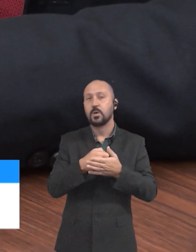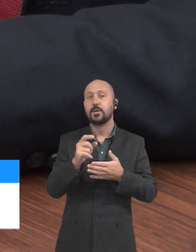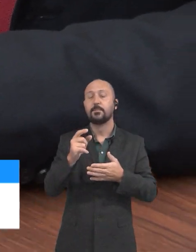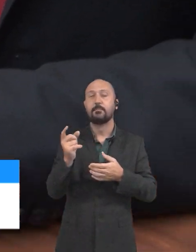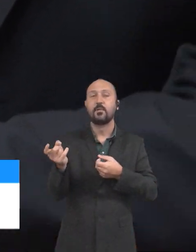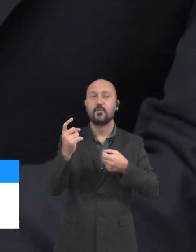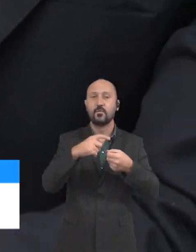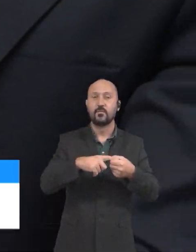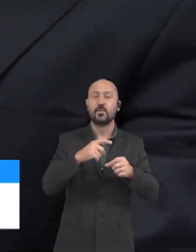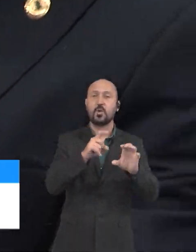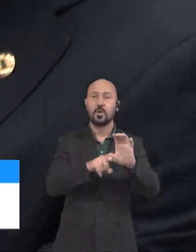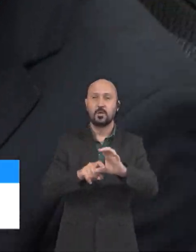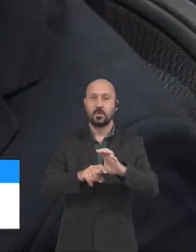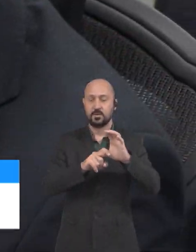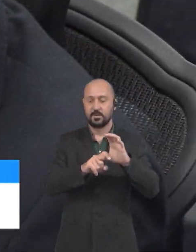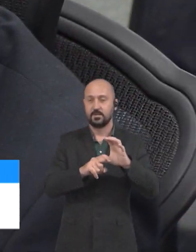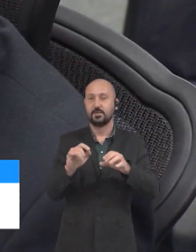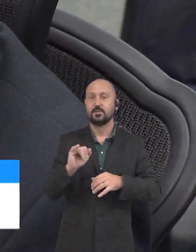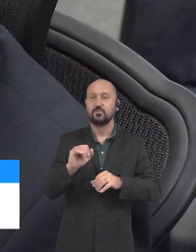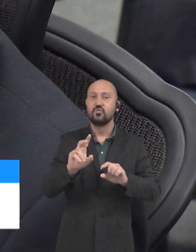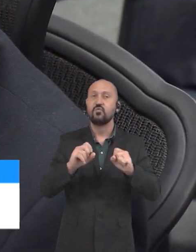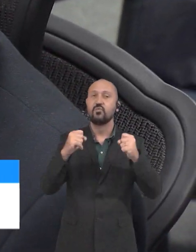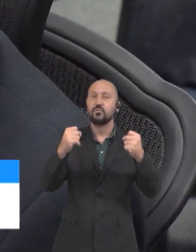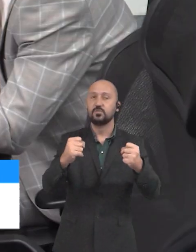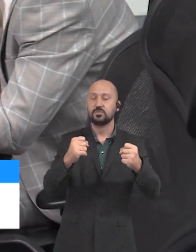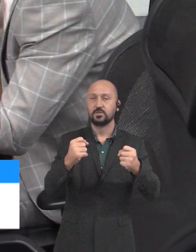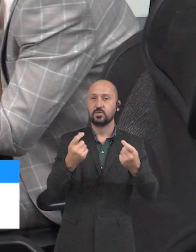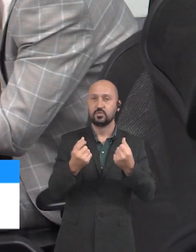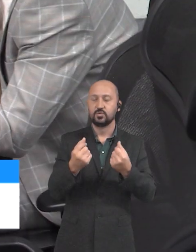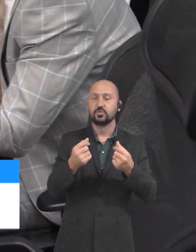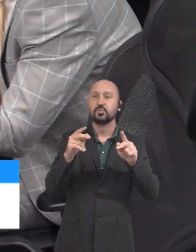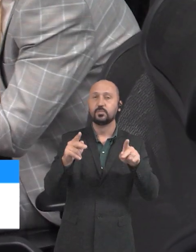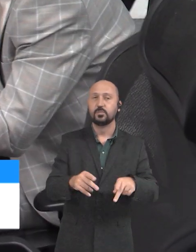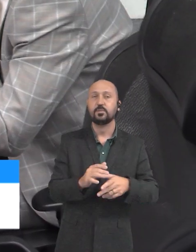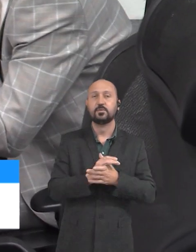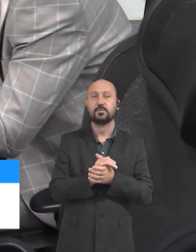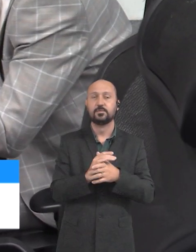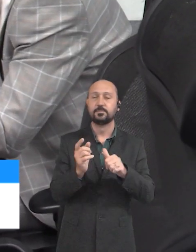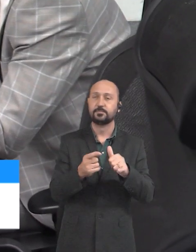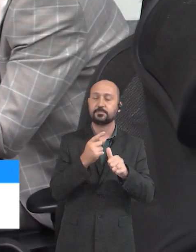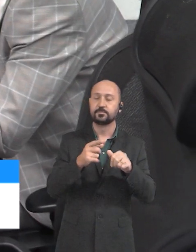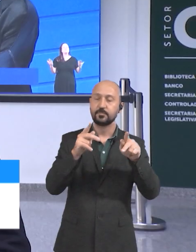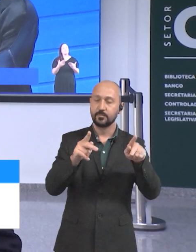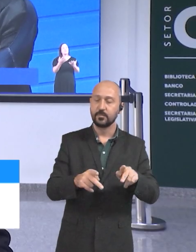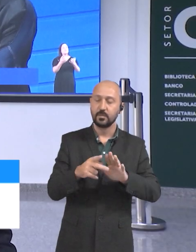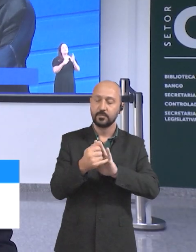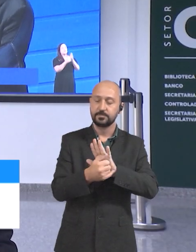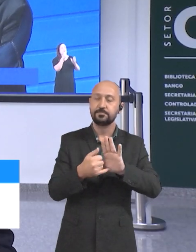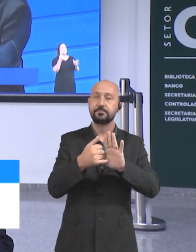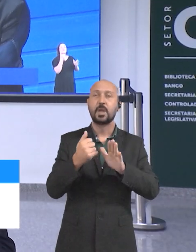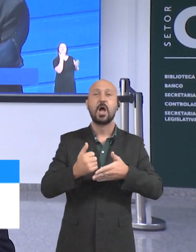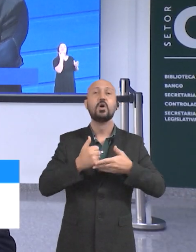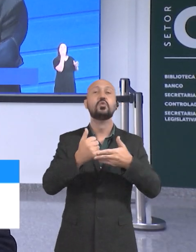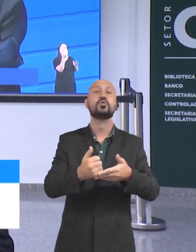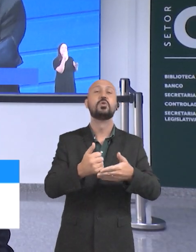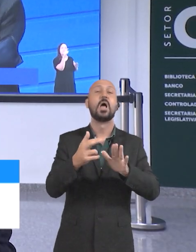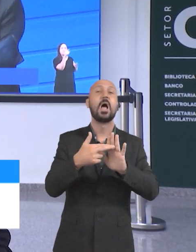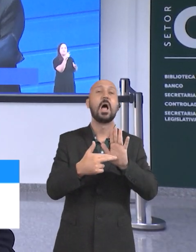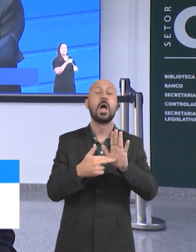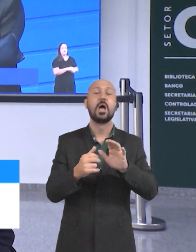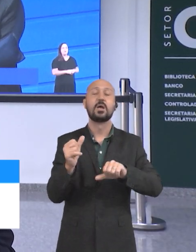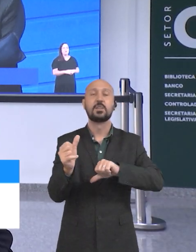oferecer condições mais atrativas para a recuperação de débitos tributários e fortalecer os cofres públicos. O primeiro projeto